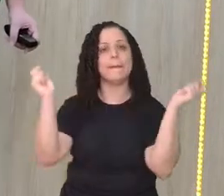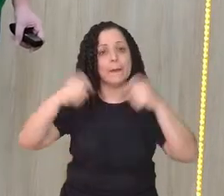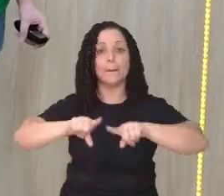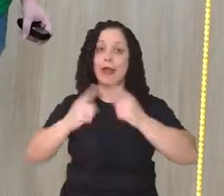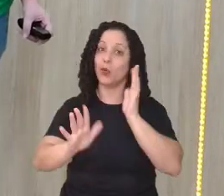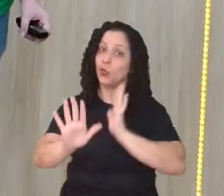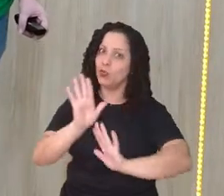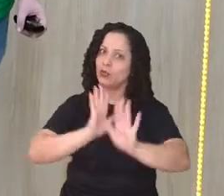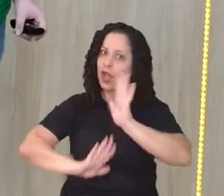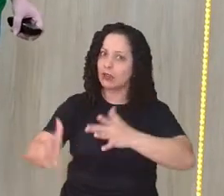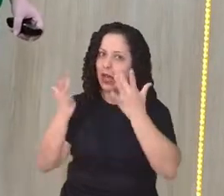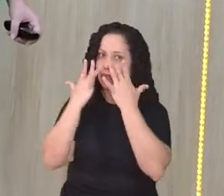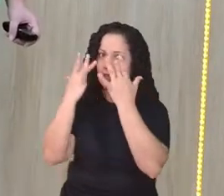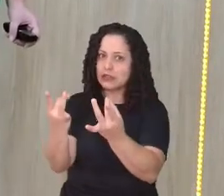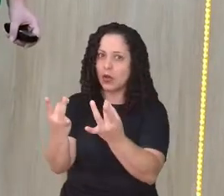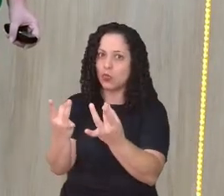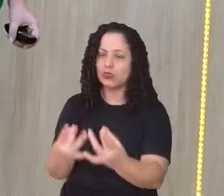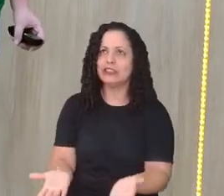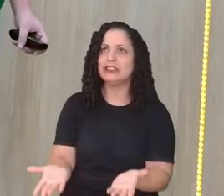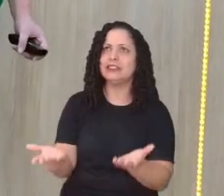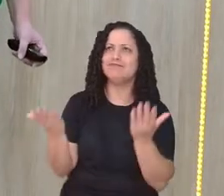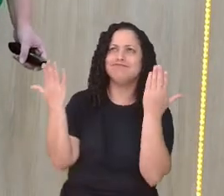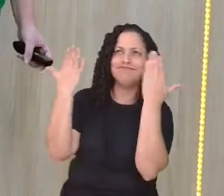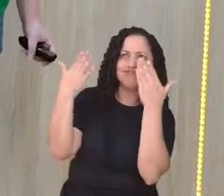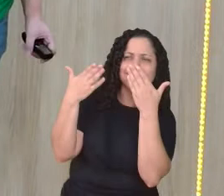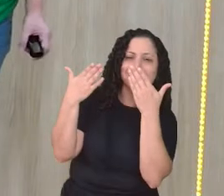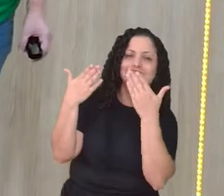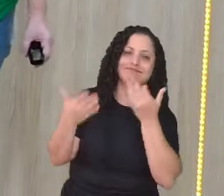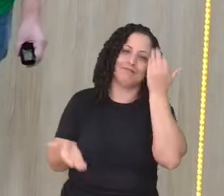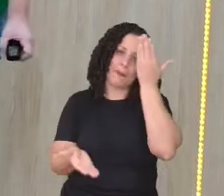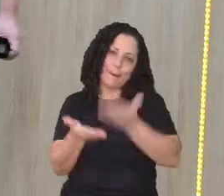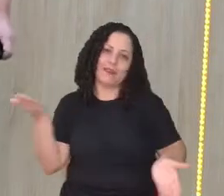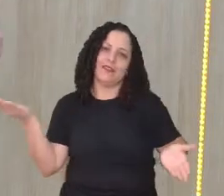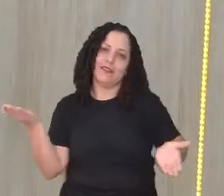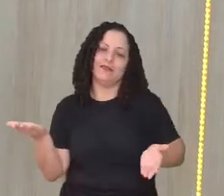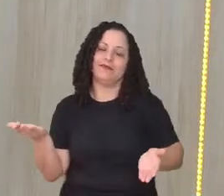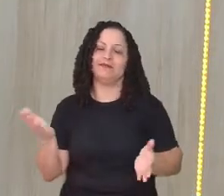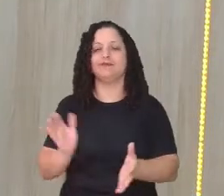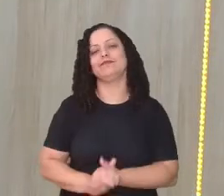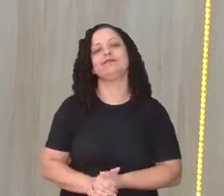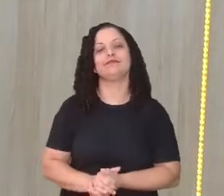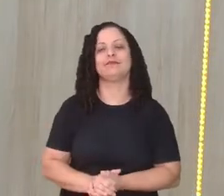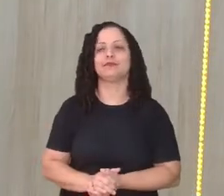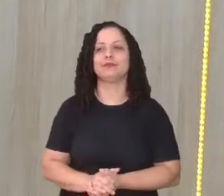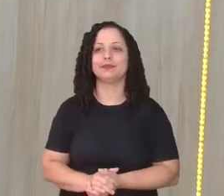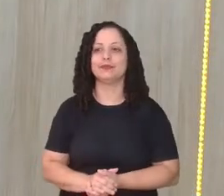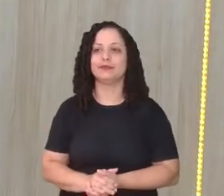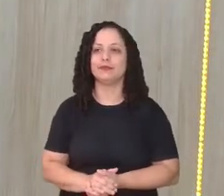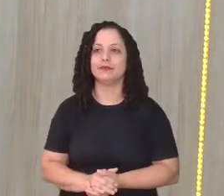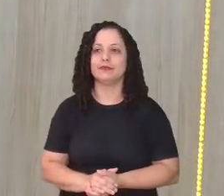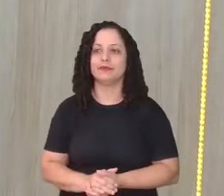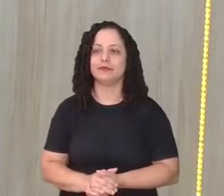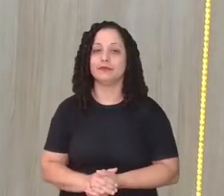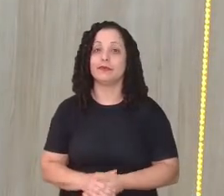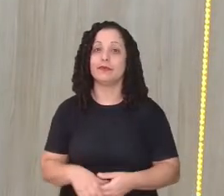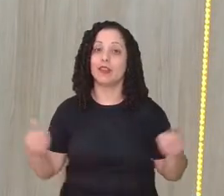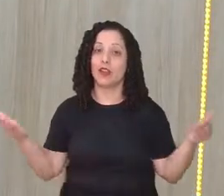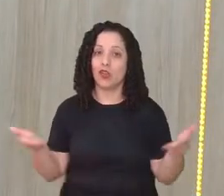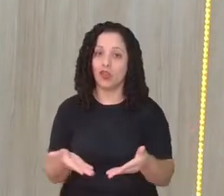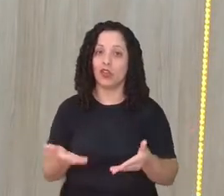perder, né? Porque se distrair e não contar um, não chega no resultado correto. Então, aqui a gente